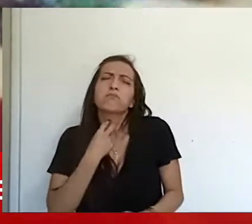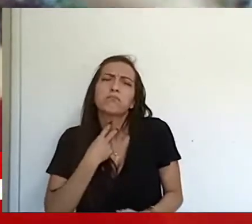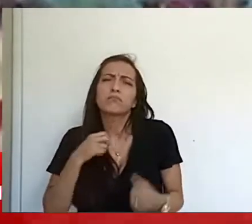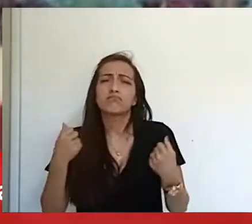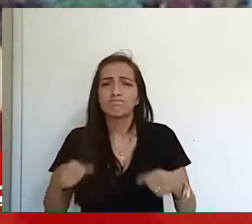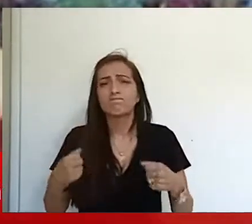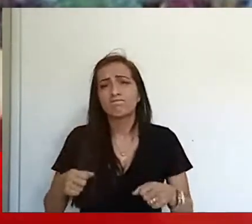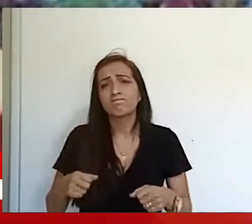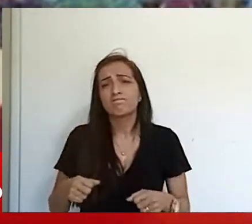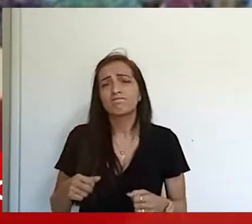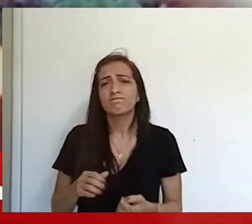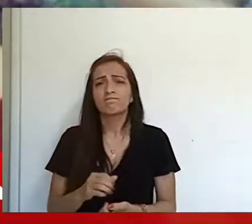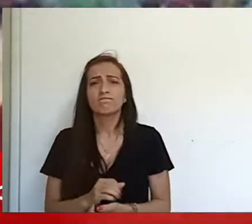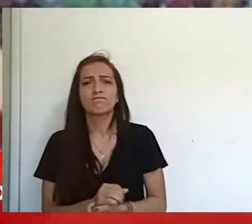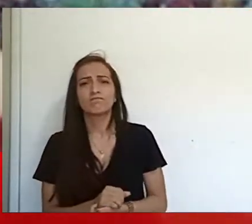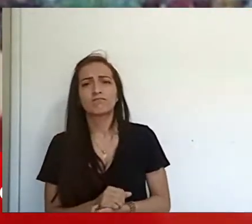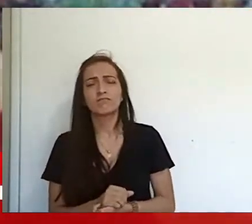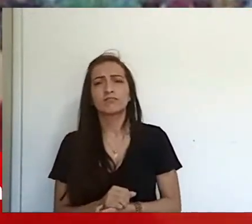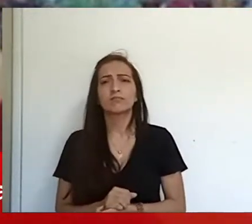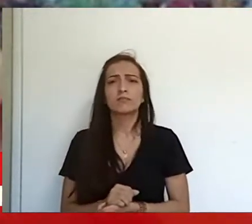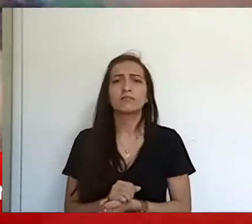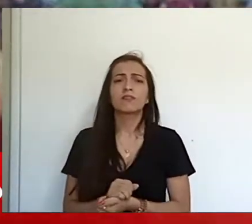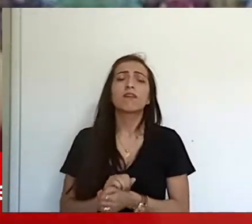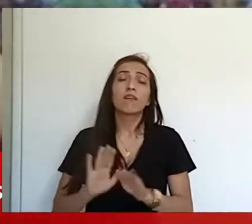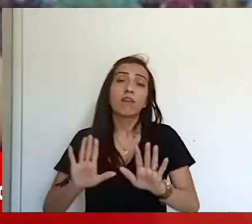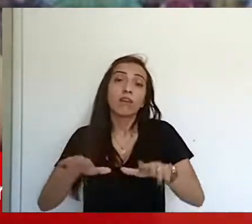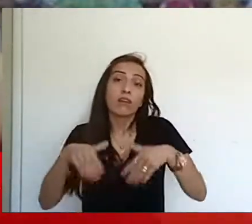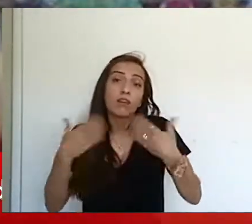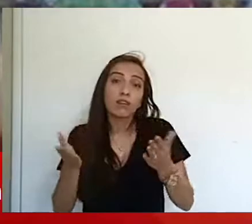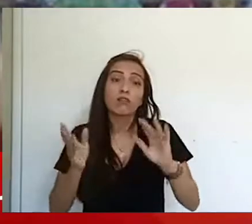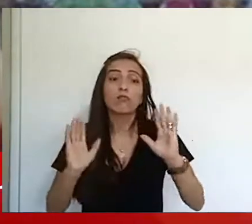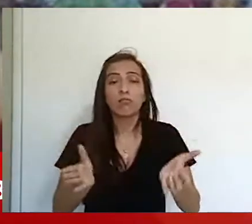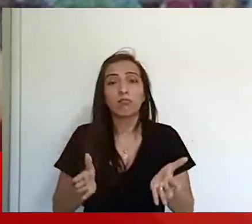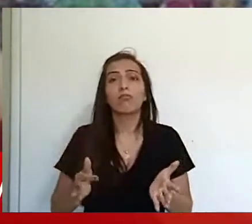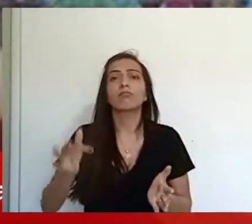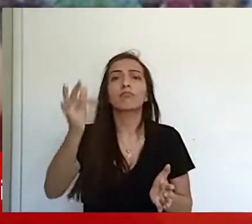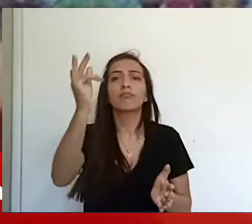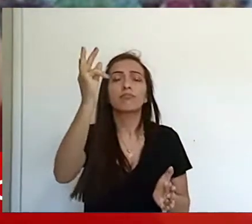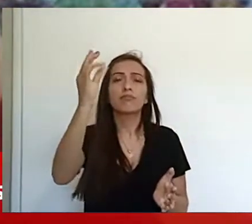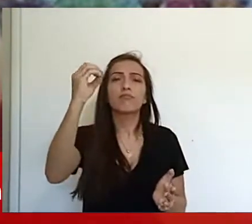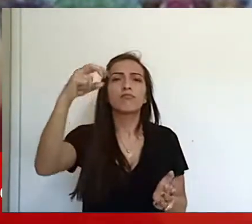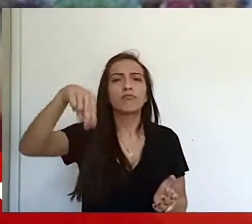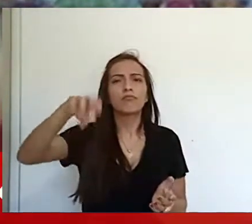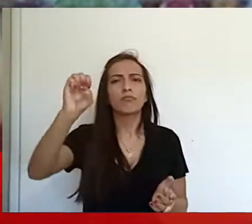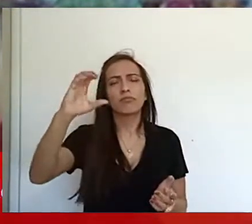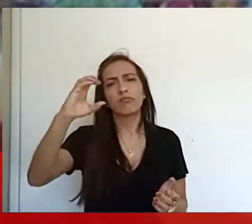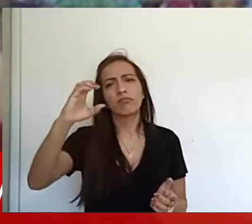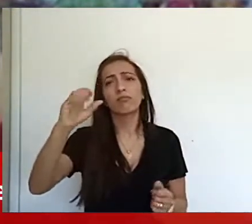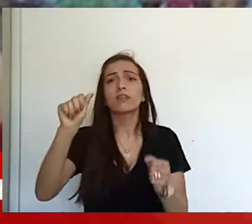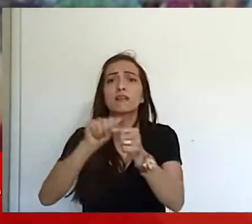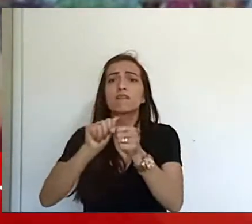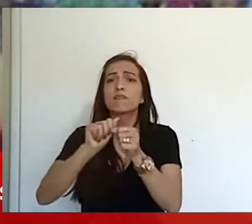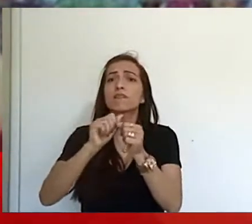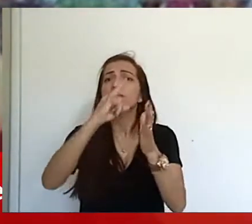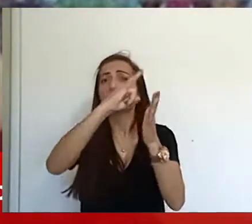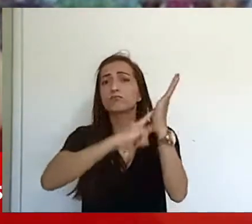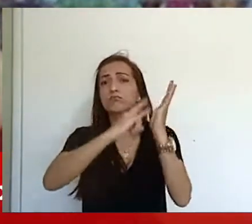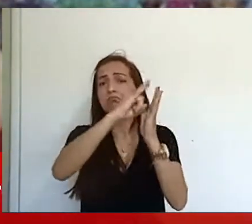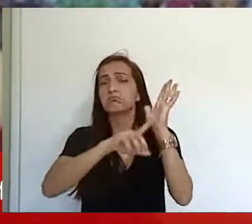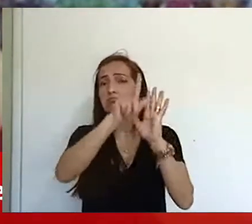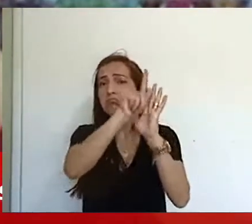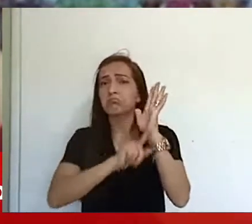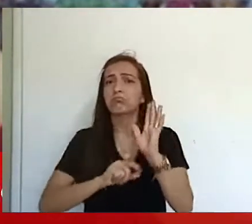o FONEC fez uma nota, soltou no Brasil inteiro, para a gente ter os cuidados necessários em